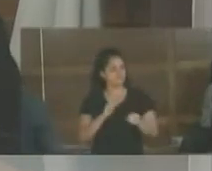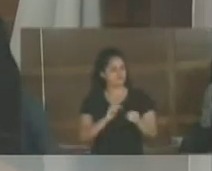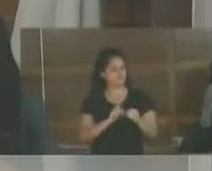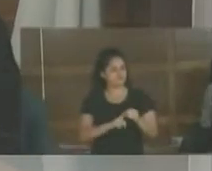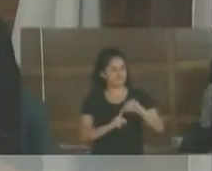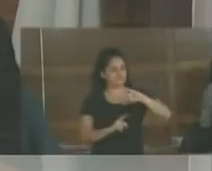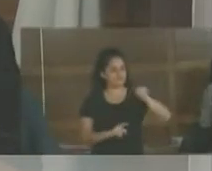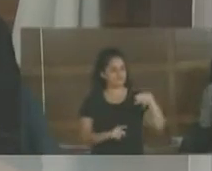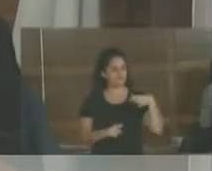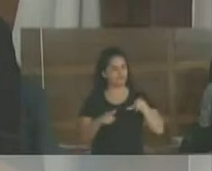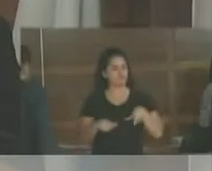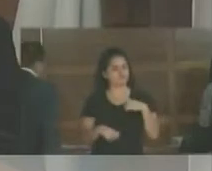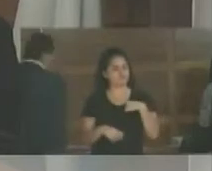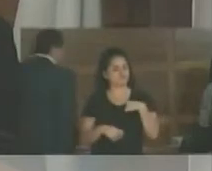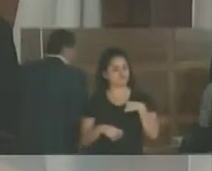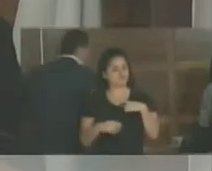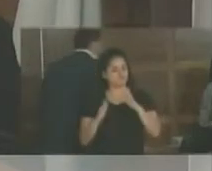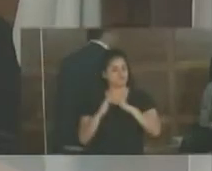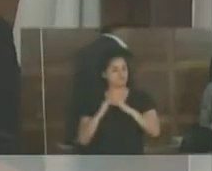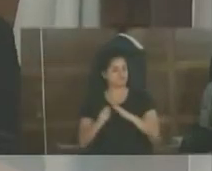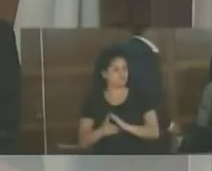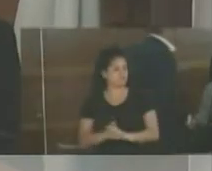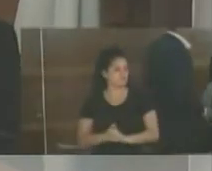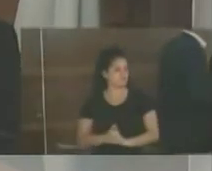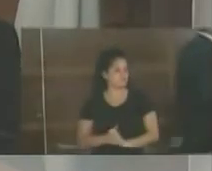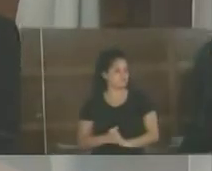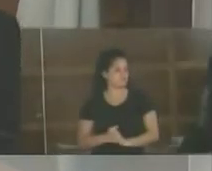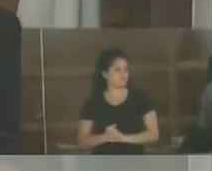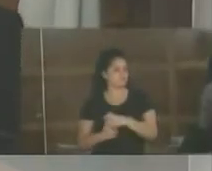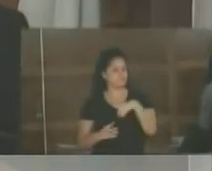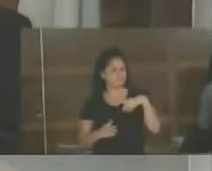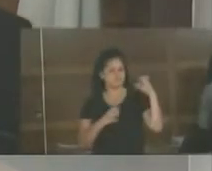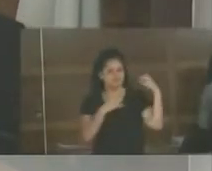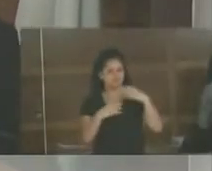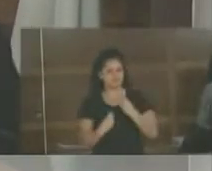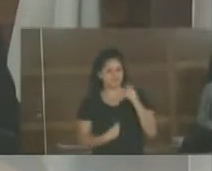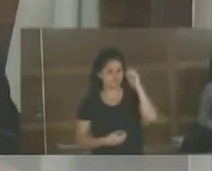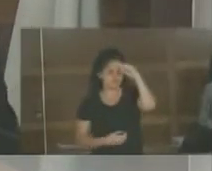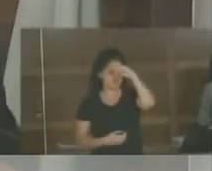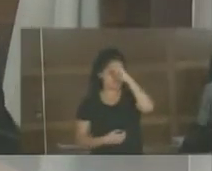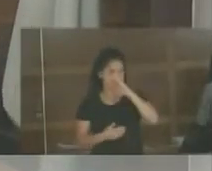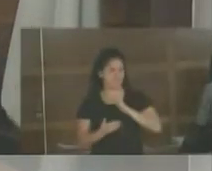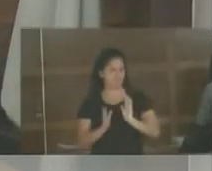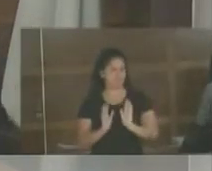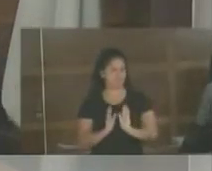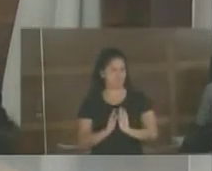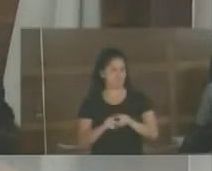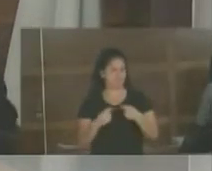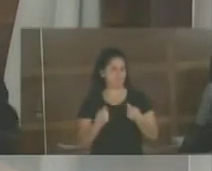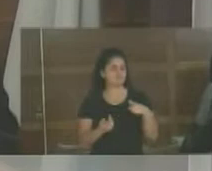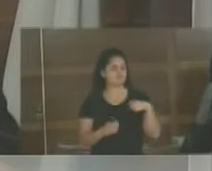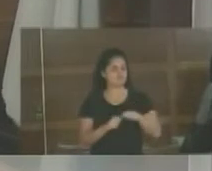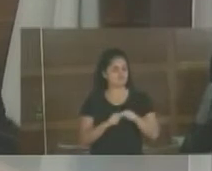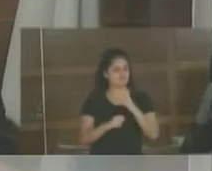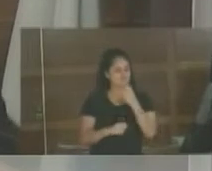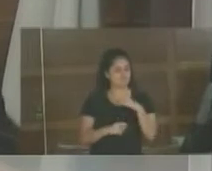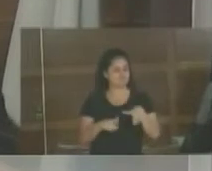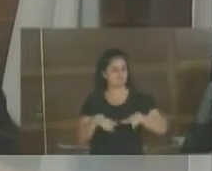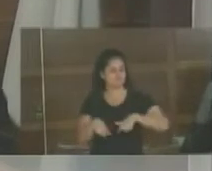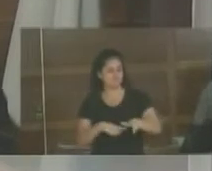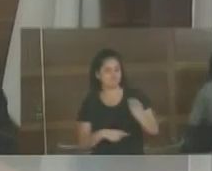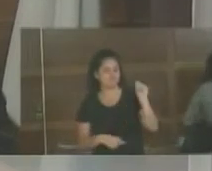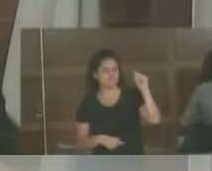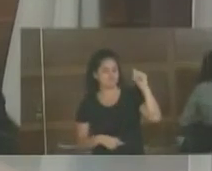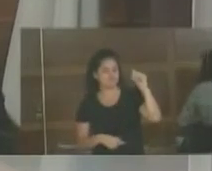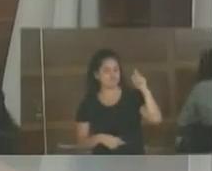que ali no período de chuva a gente tem tido muita dificuldade, como a gente está fazendo um bom trabalho também ali no Areal e vai se fazer também